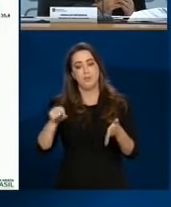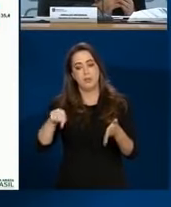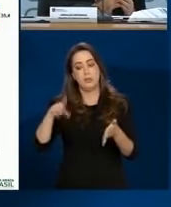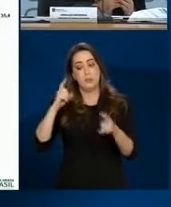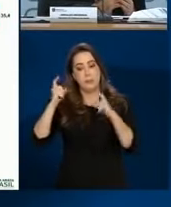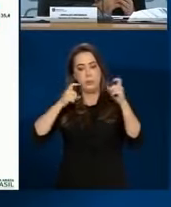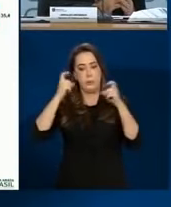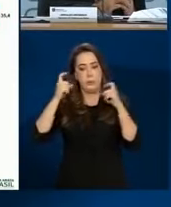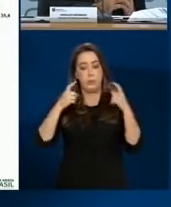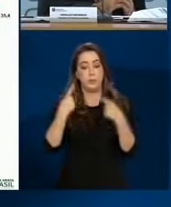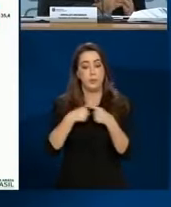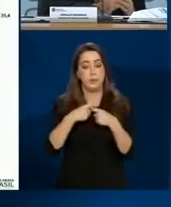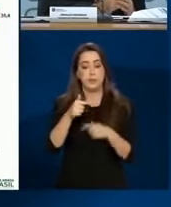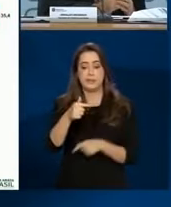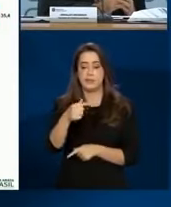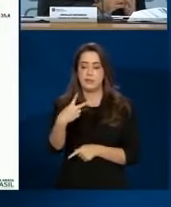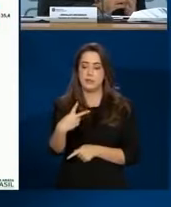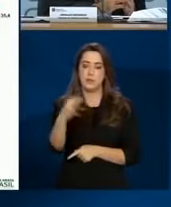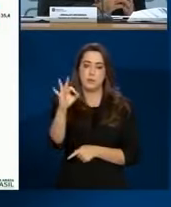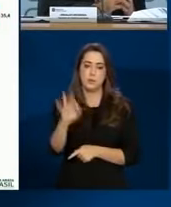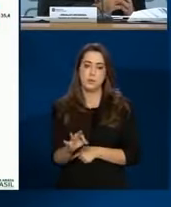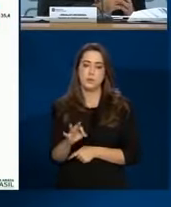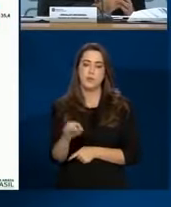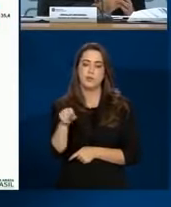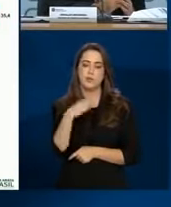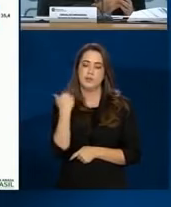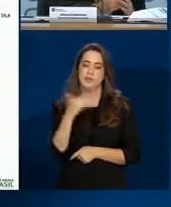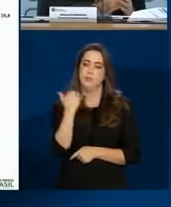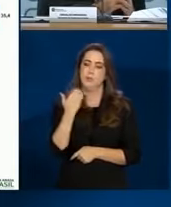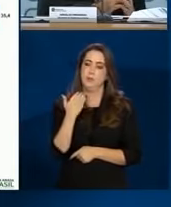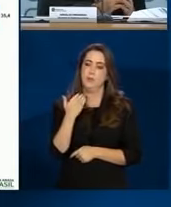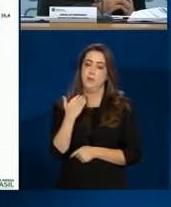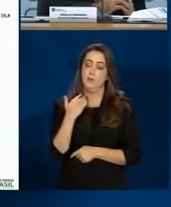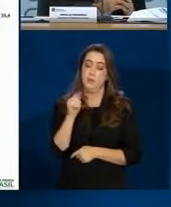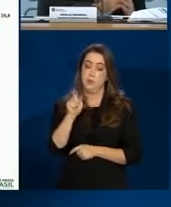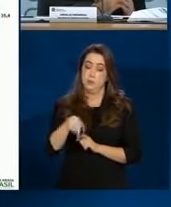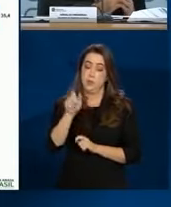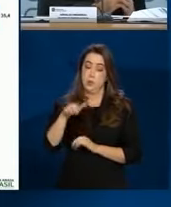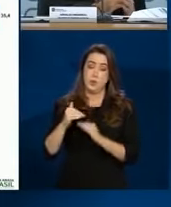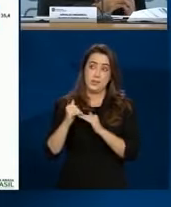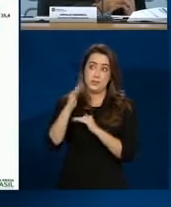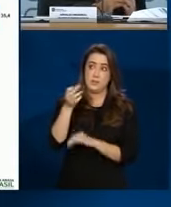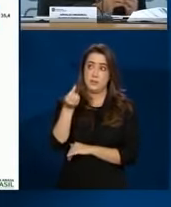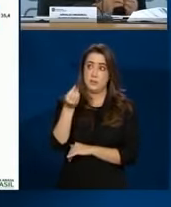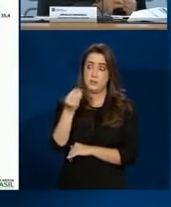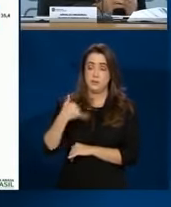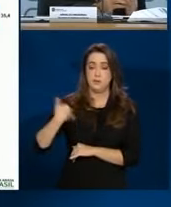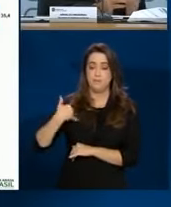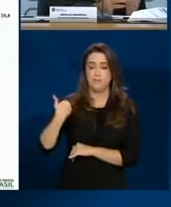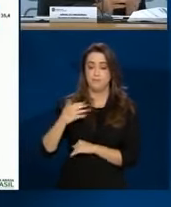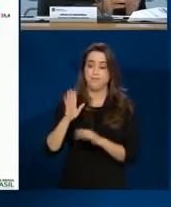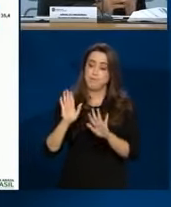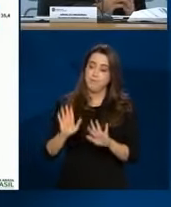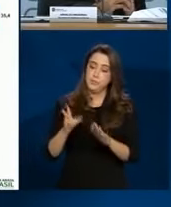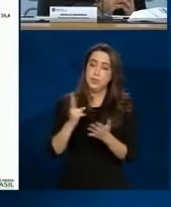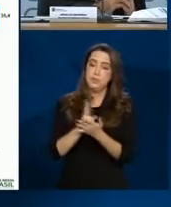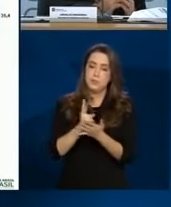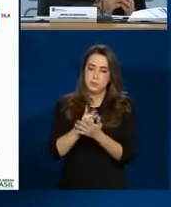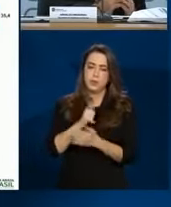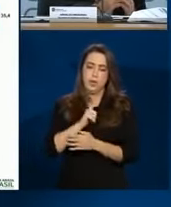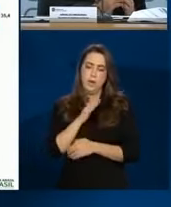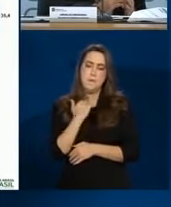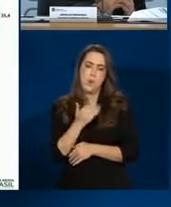porque 72% desses óbitos acometem pessoas com acima de 60 anos, embora tenhamos